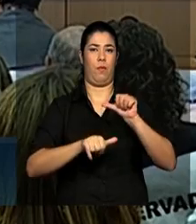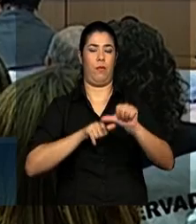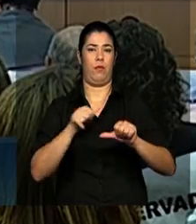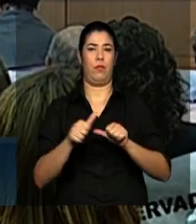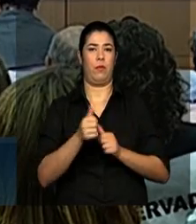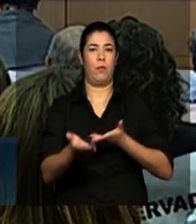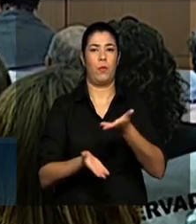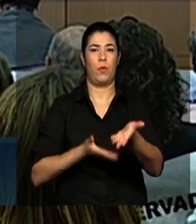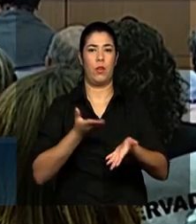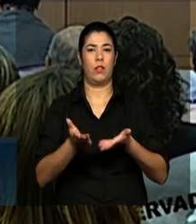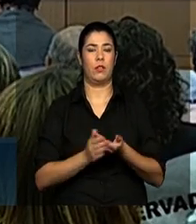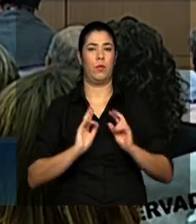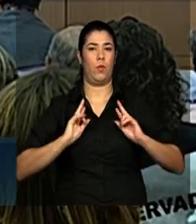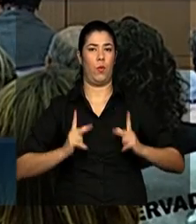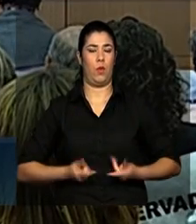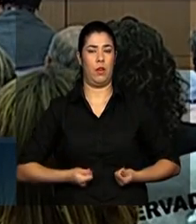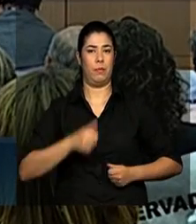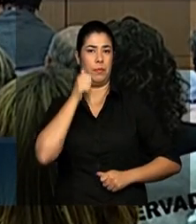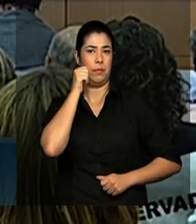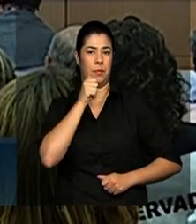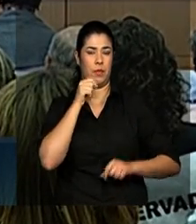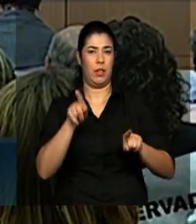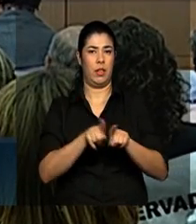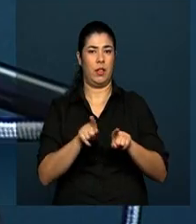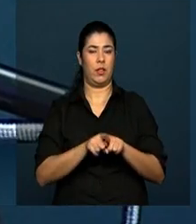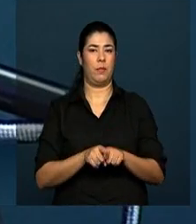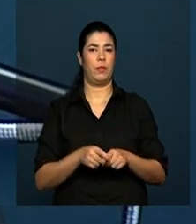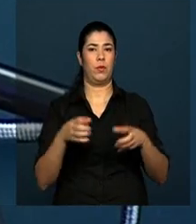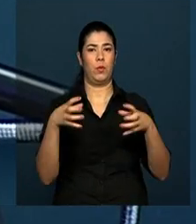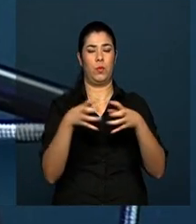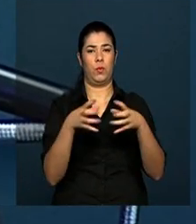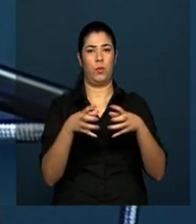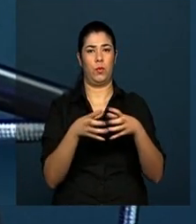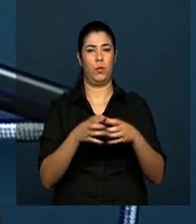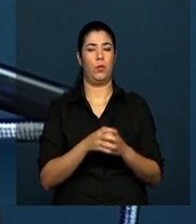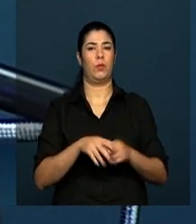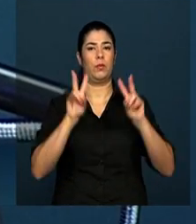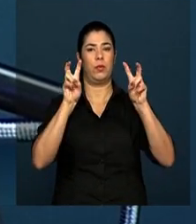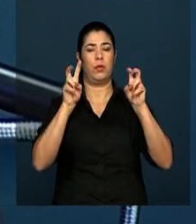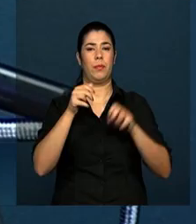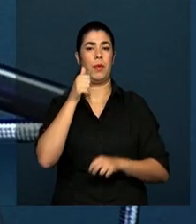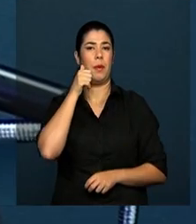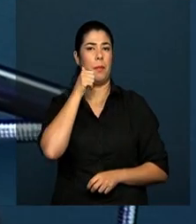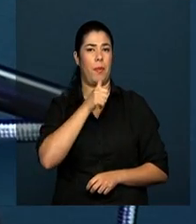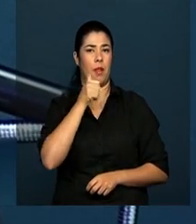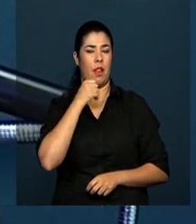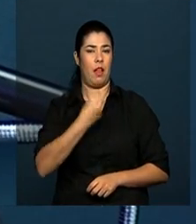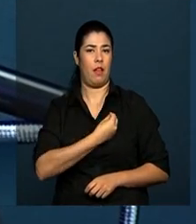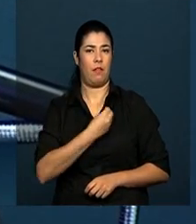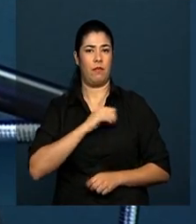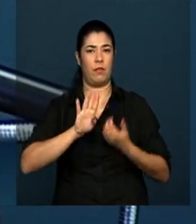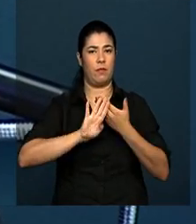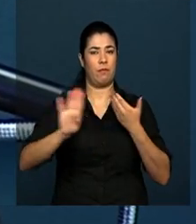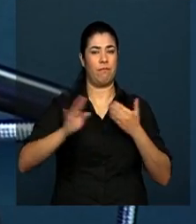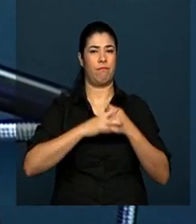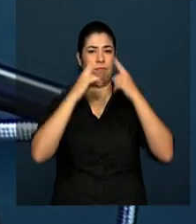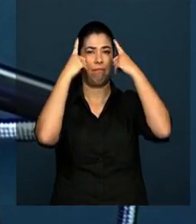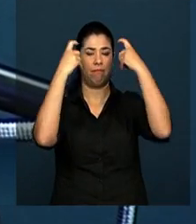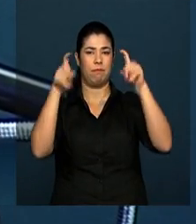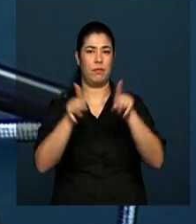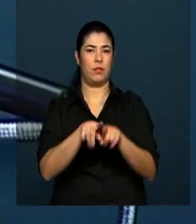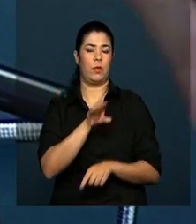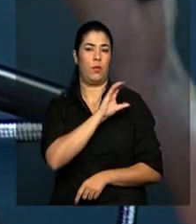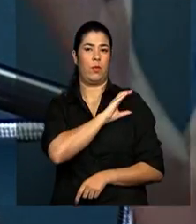às mulheres, um dos eixos do programa Mulher Viver Sem Violência, coordenado